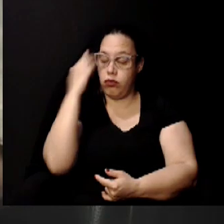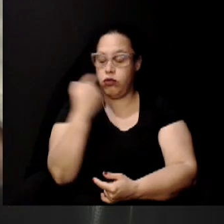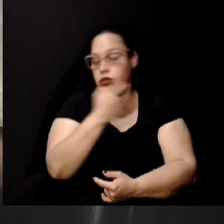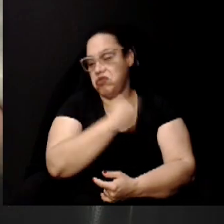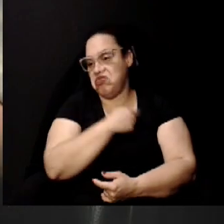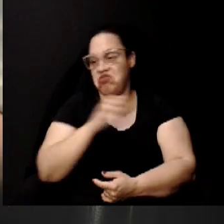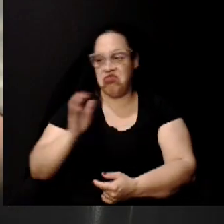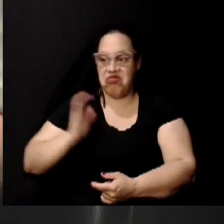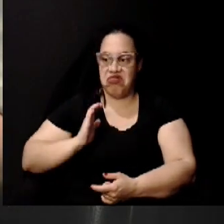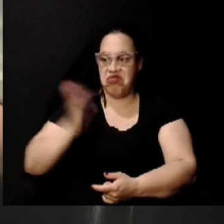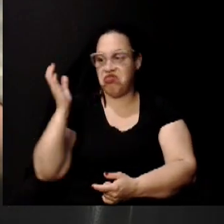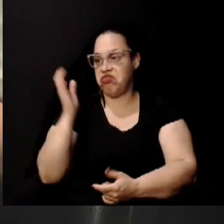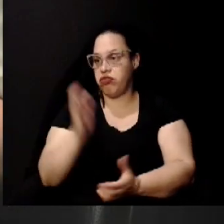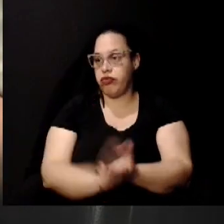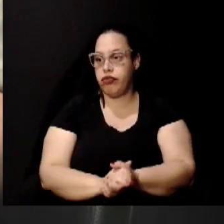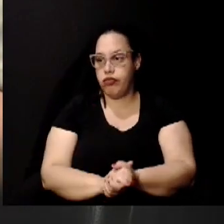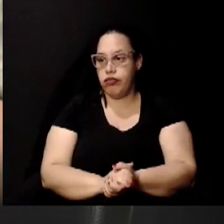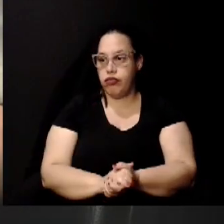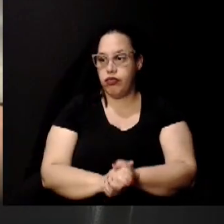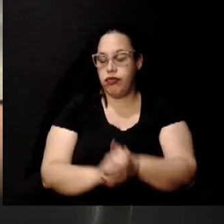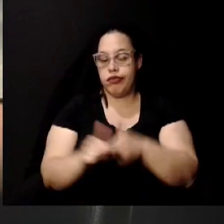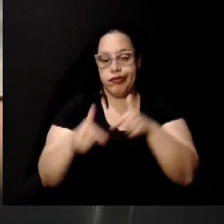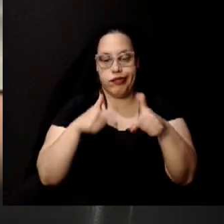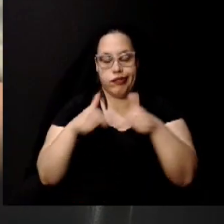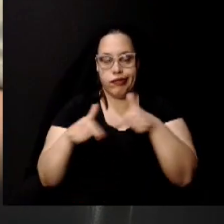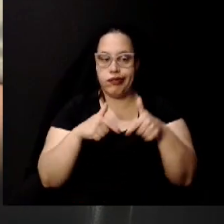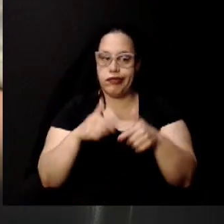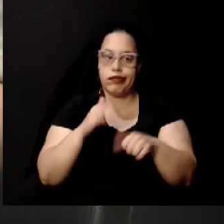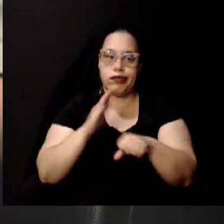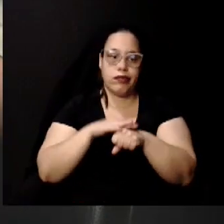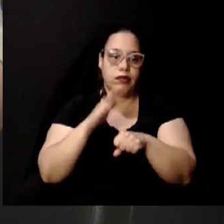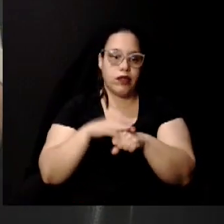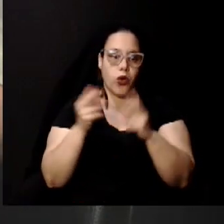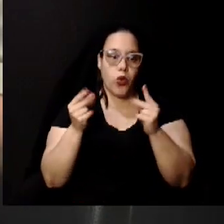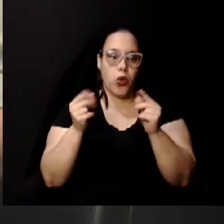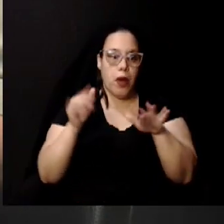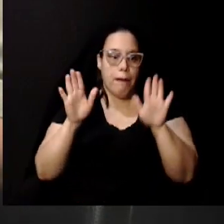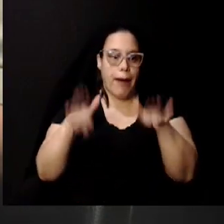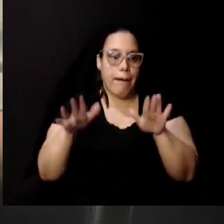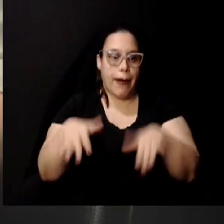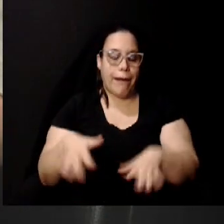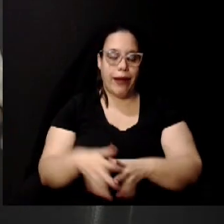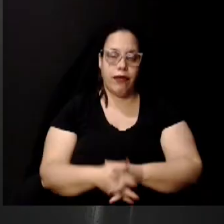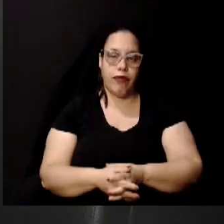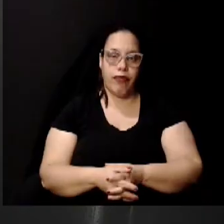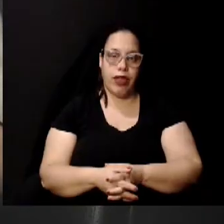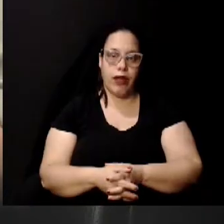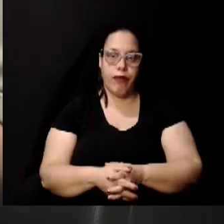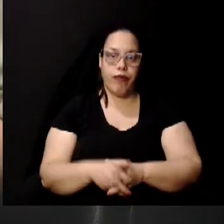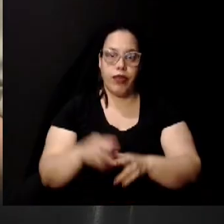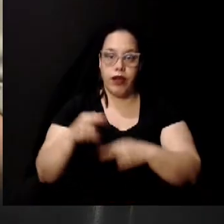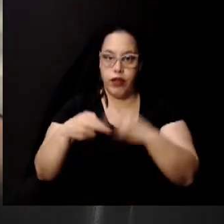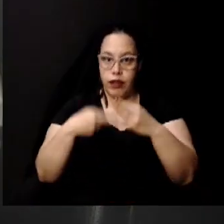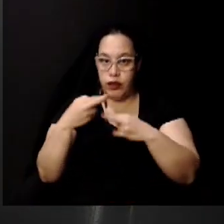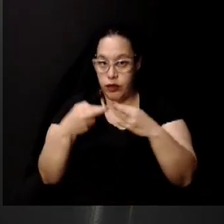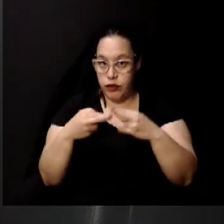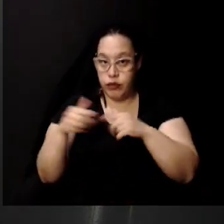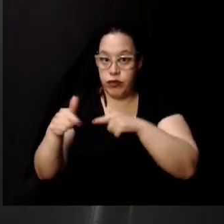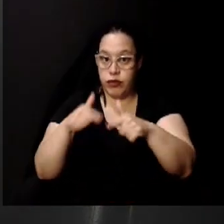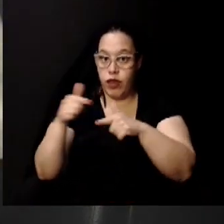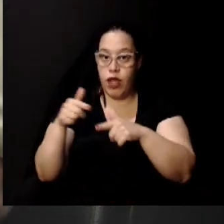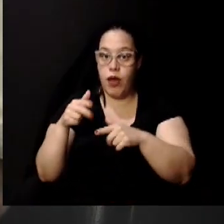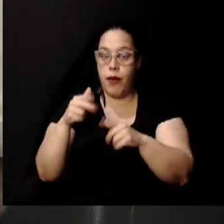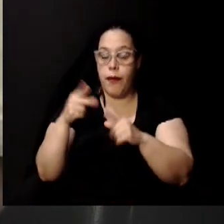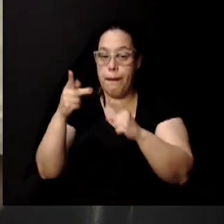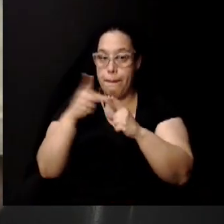e na força de trabalho, que tem que ser cada vez mais barata. É por isso que aconteceu a reforma trabalhista, é por isso que aconteceu a reforma da Previdência, é por isso que